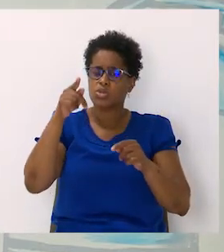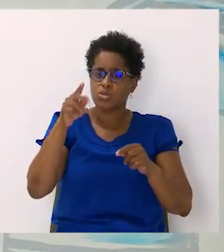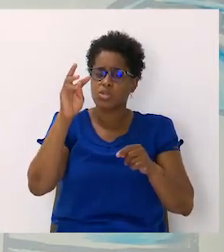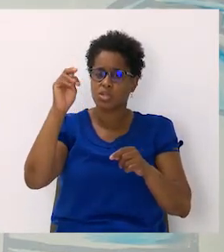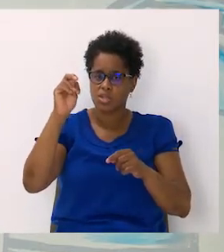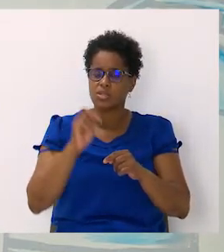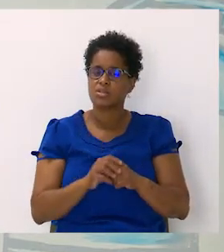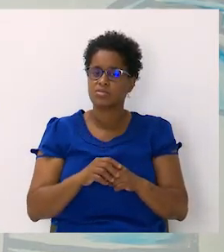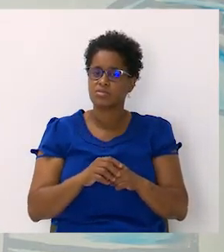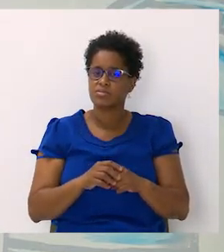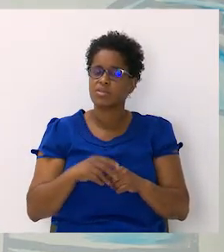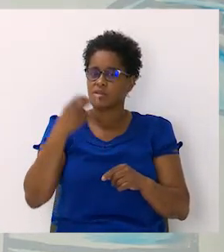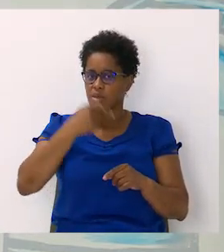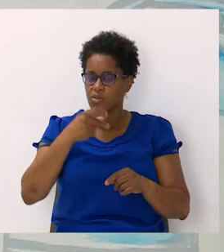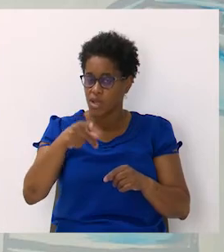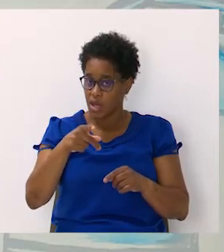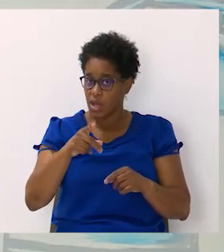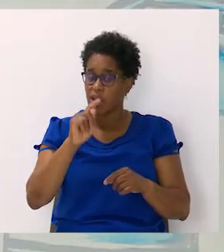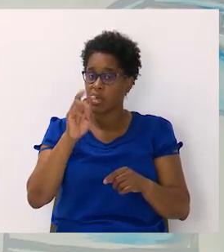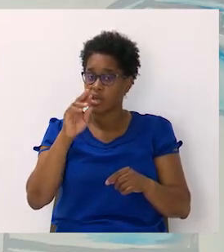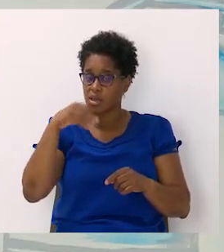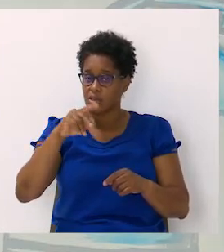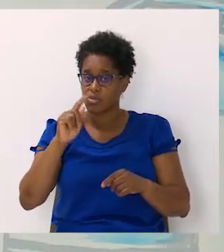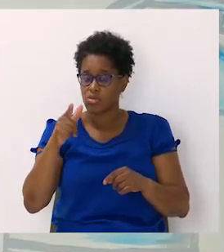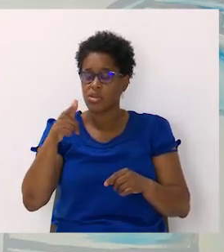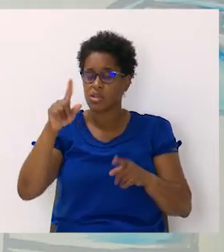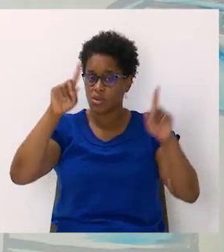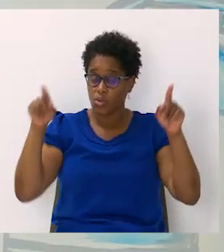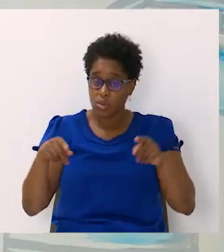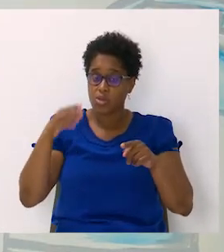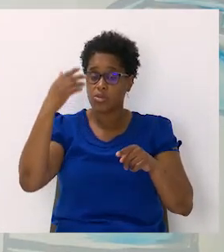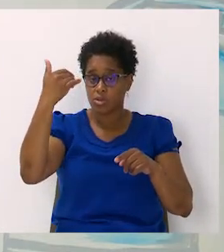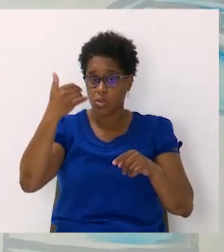expoente 3. Mantemos o expoente. Ainda de expoente 2.